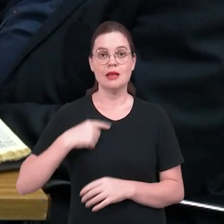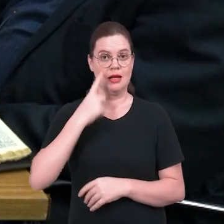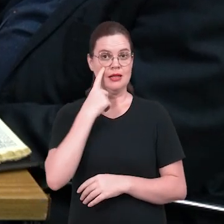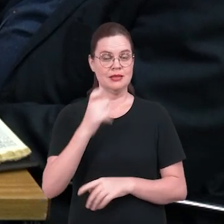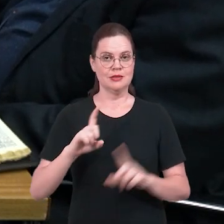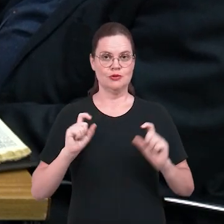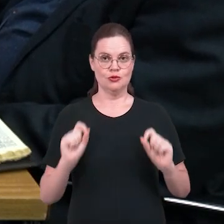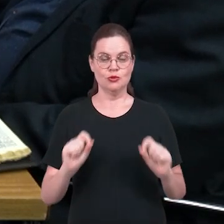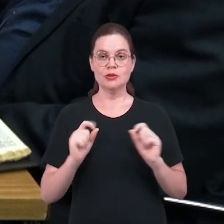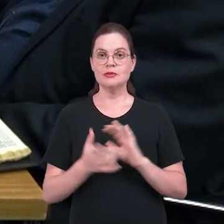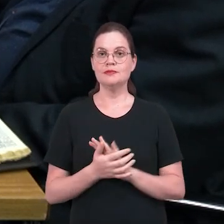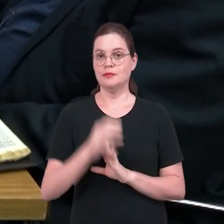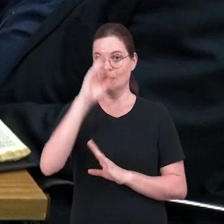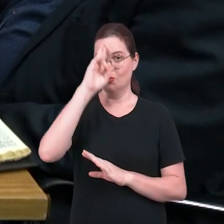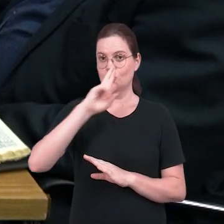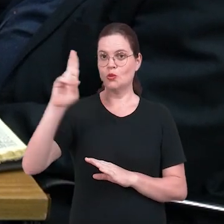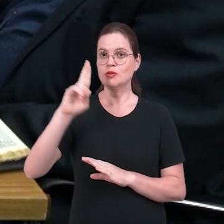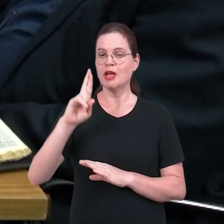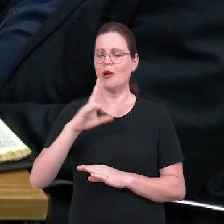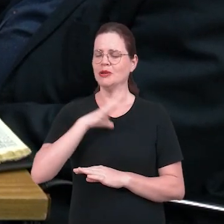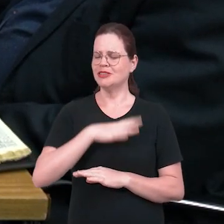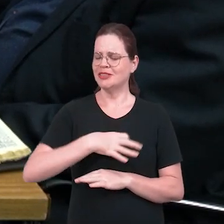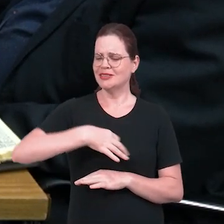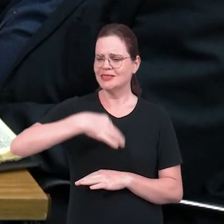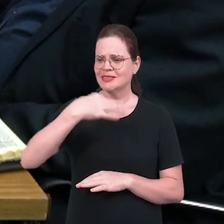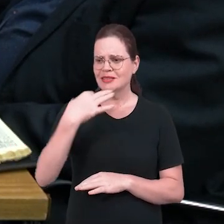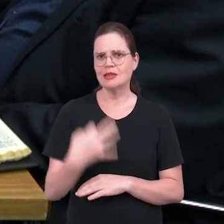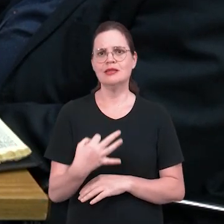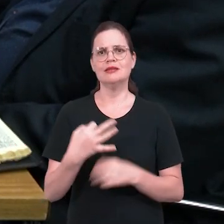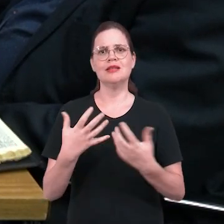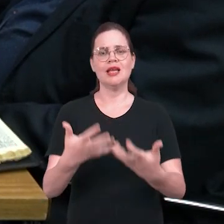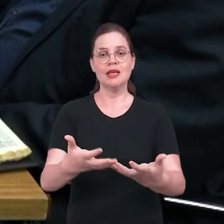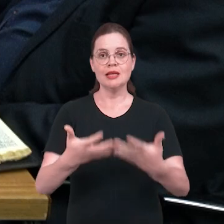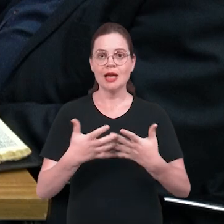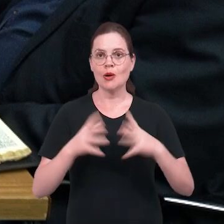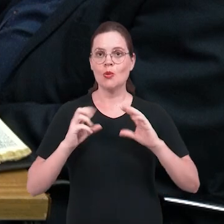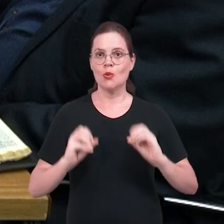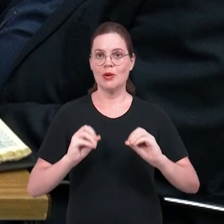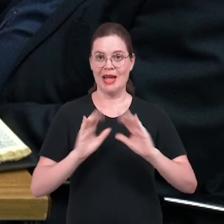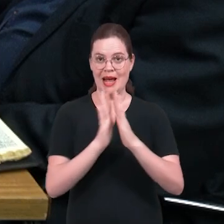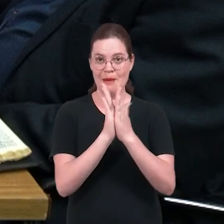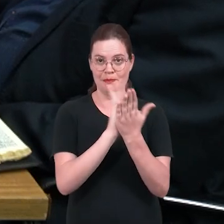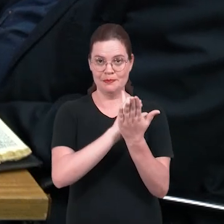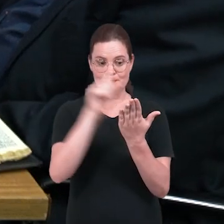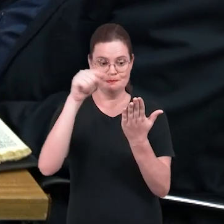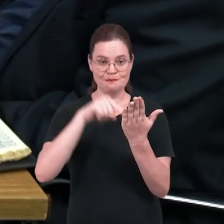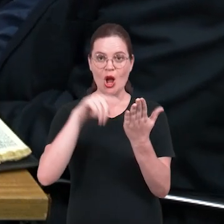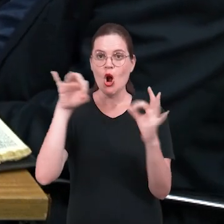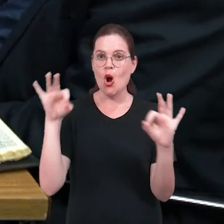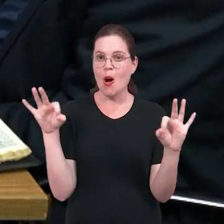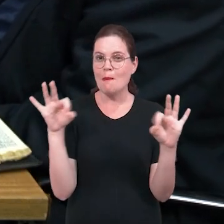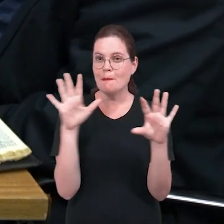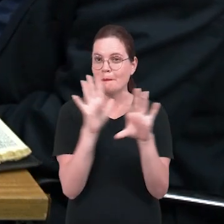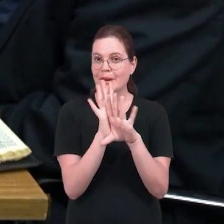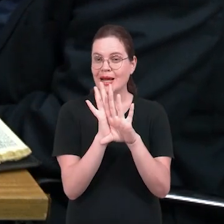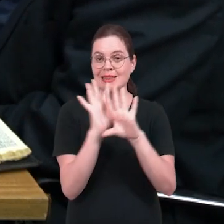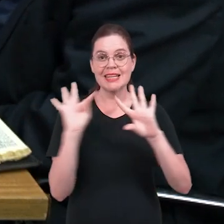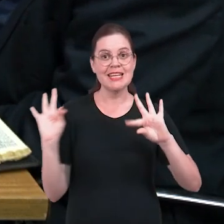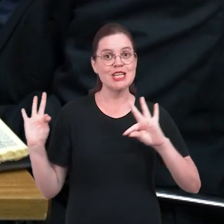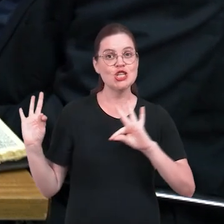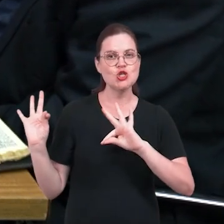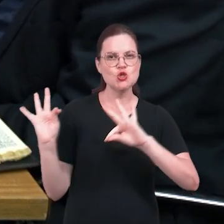que o Senhor fez questão em toda a Bíblia, hein? Fez